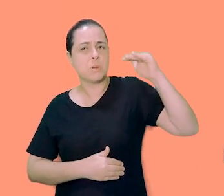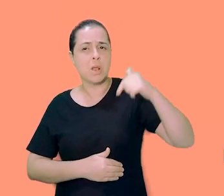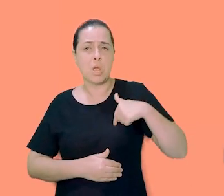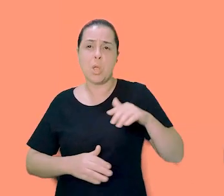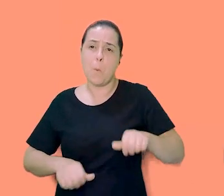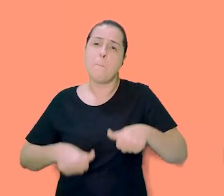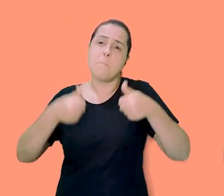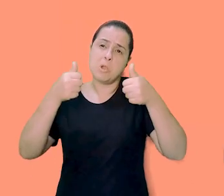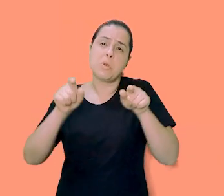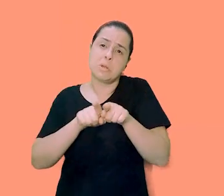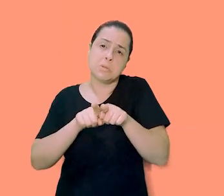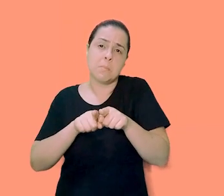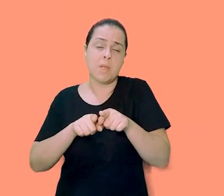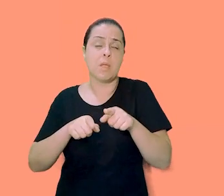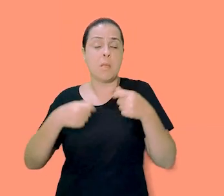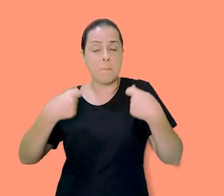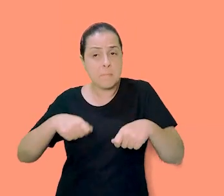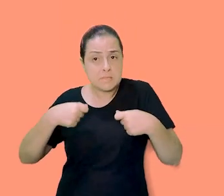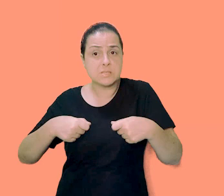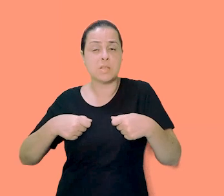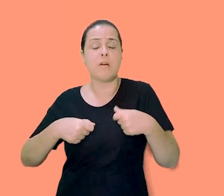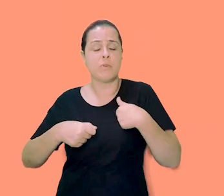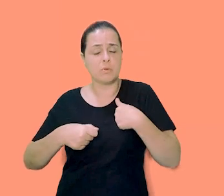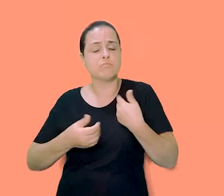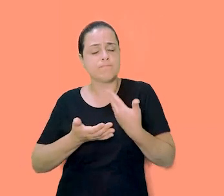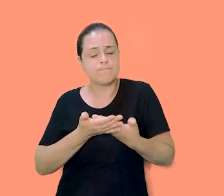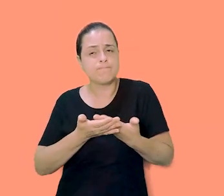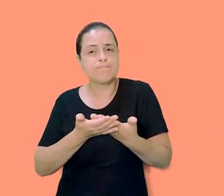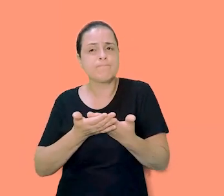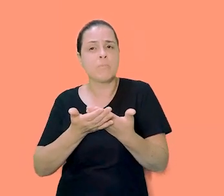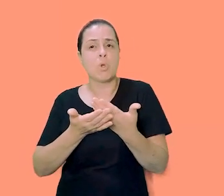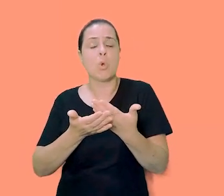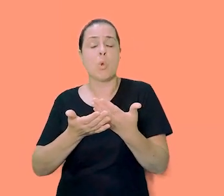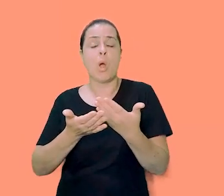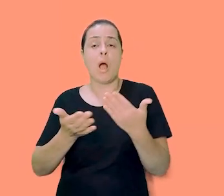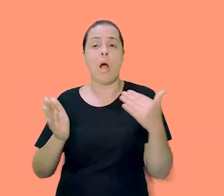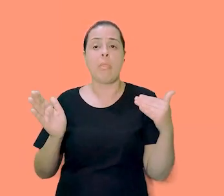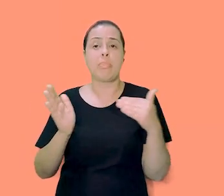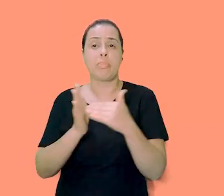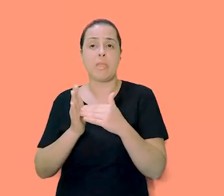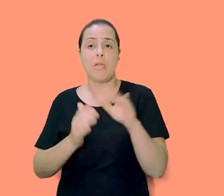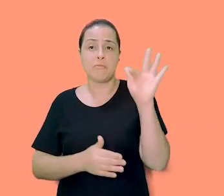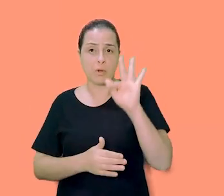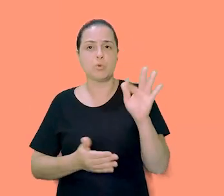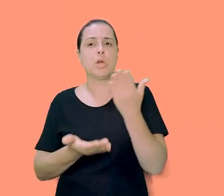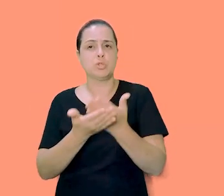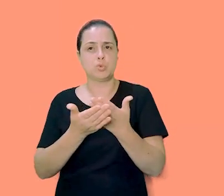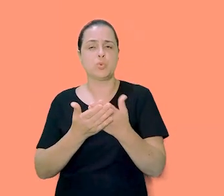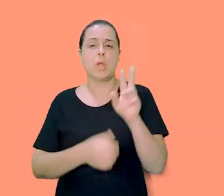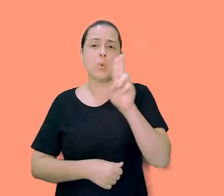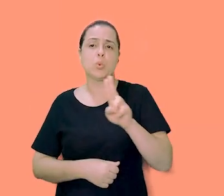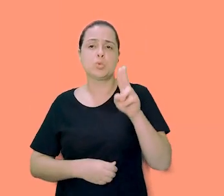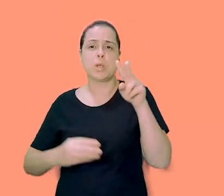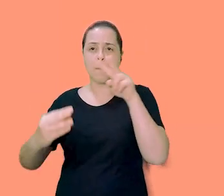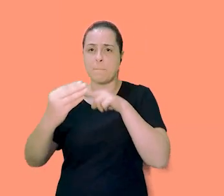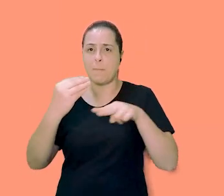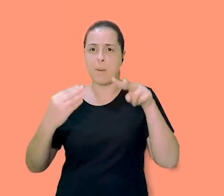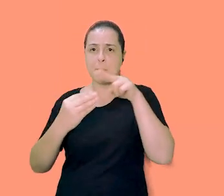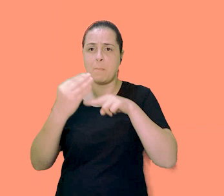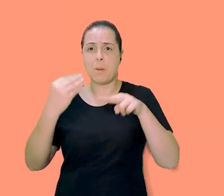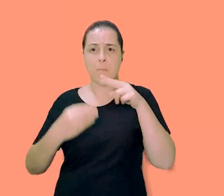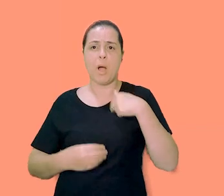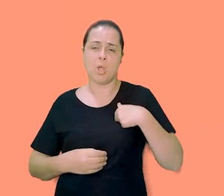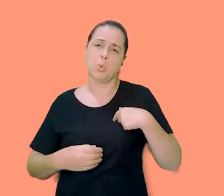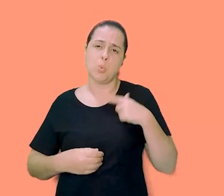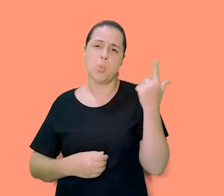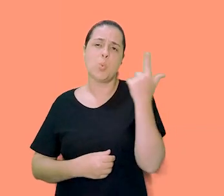com a necessidade também. E eu tive a oportunidade de estudar até a faculdade só com leitura labial, porque eu era uma pessoa com uma boa capacidade